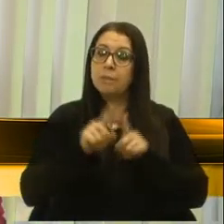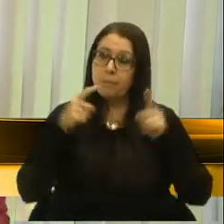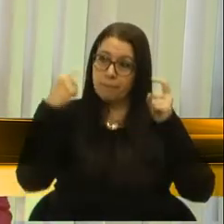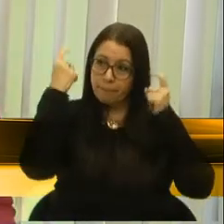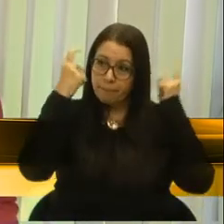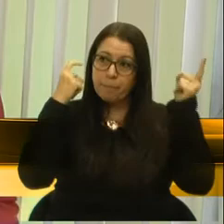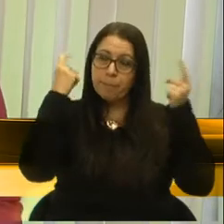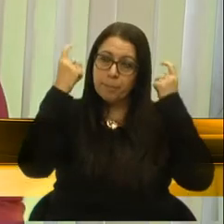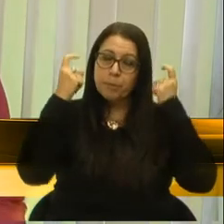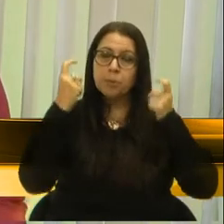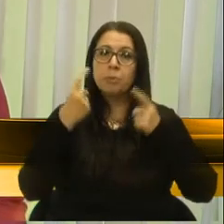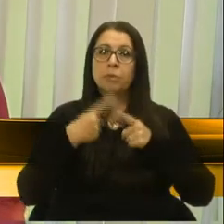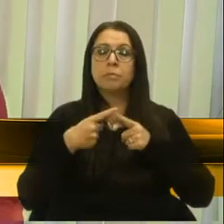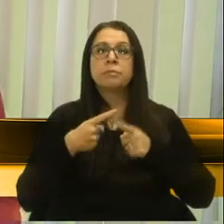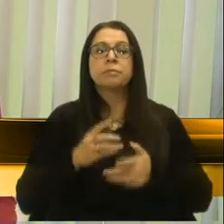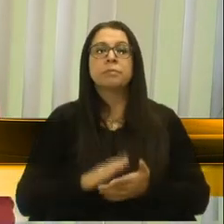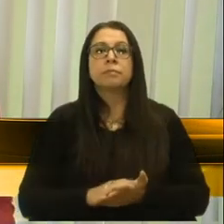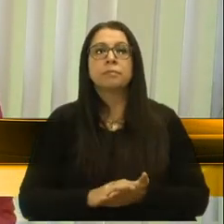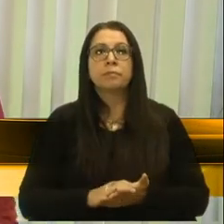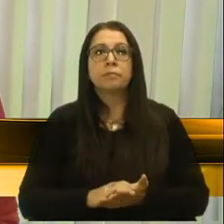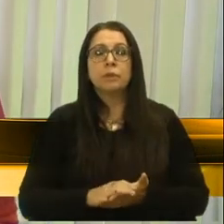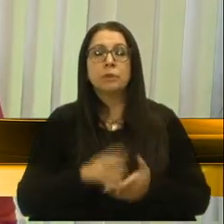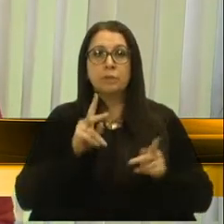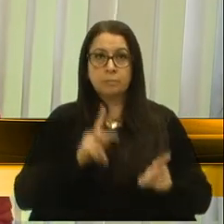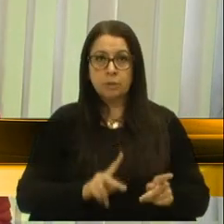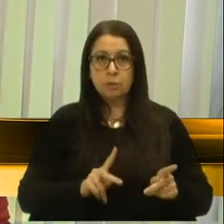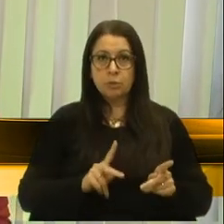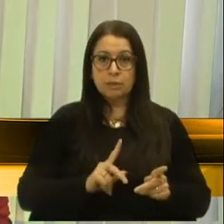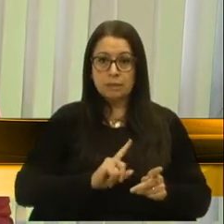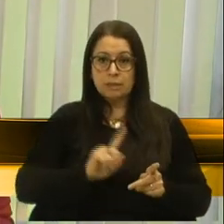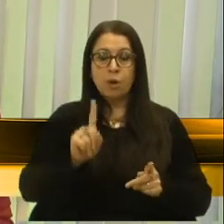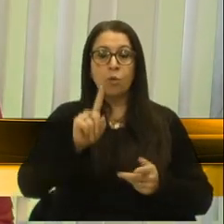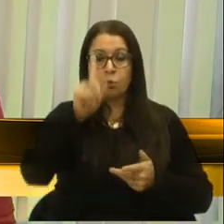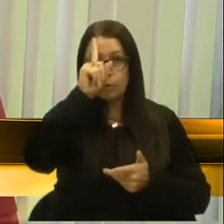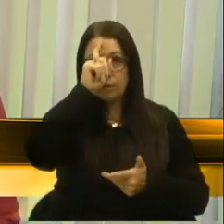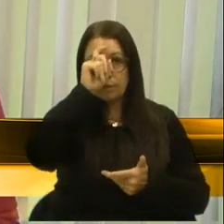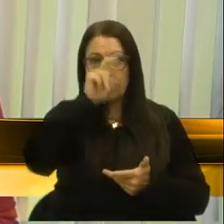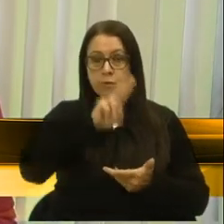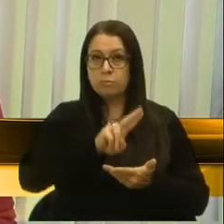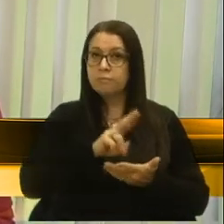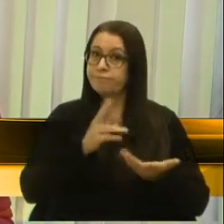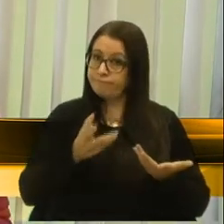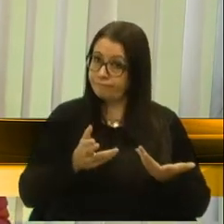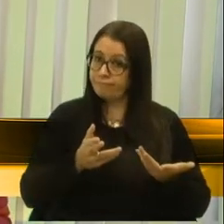preocupa, porque, quando as pessoas estão internadas, a situação já